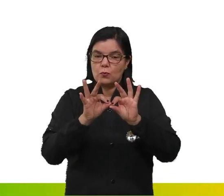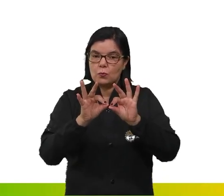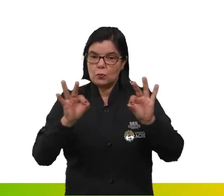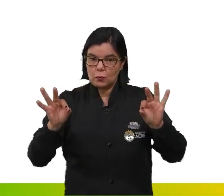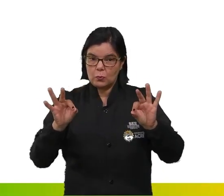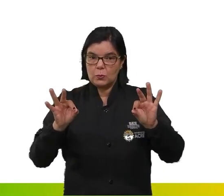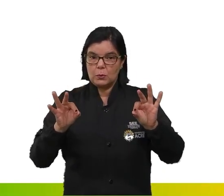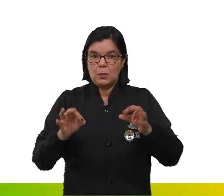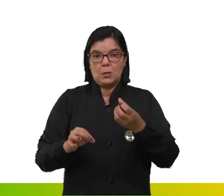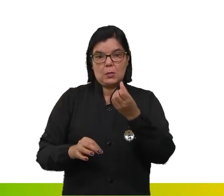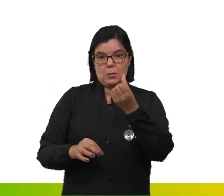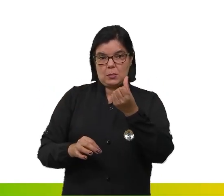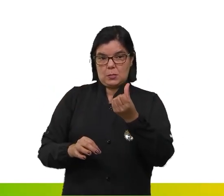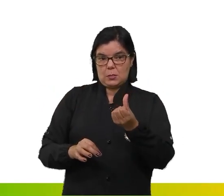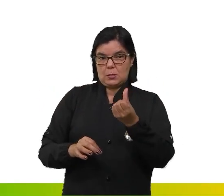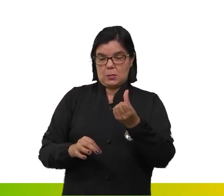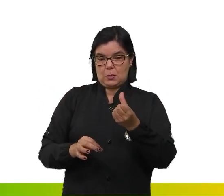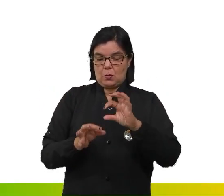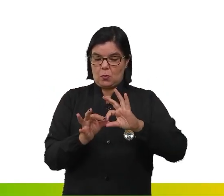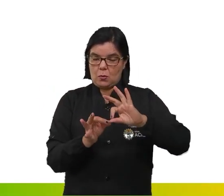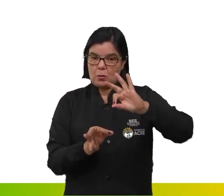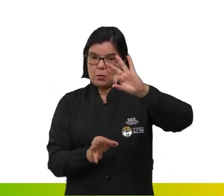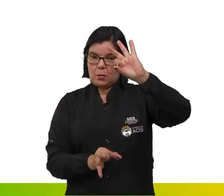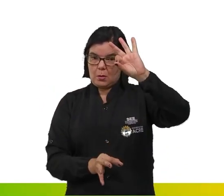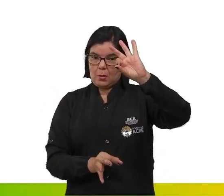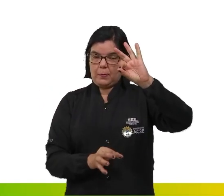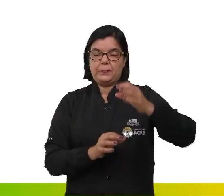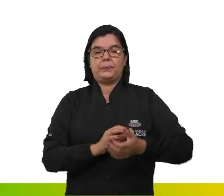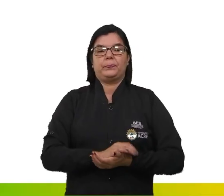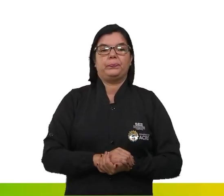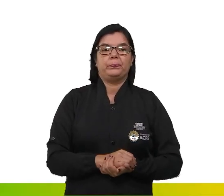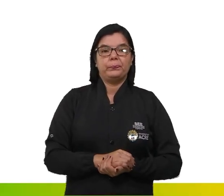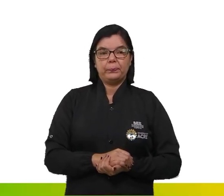6 palmos de largura.